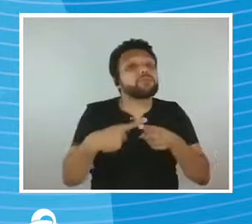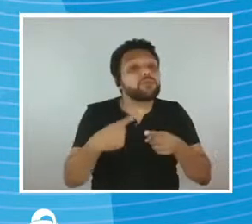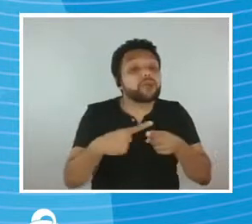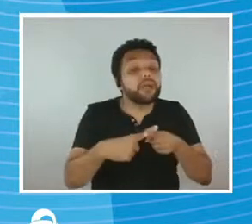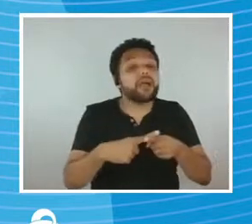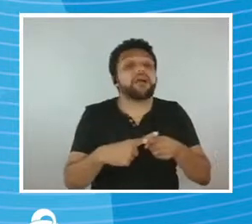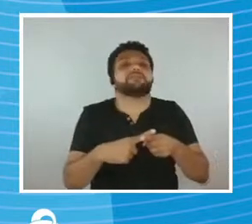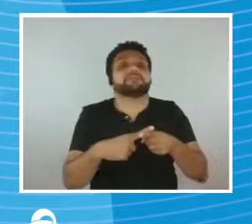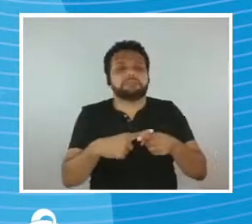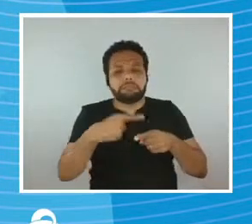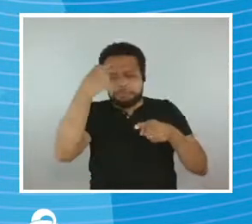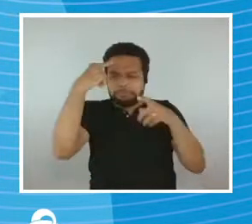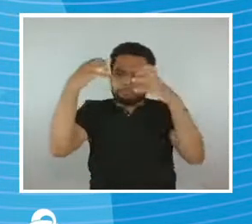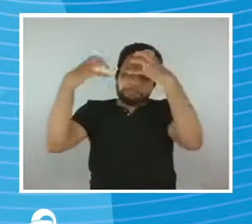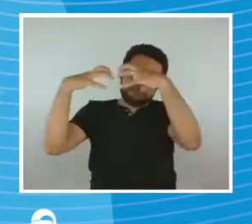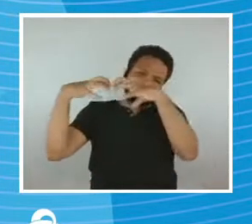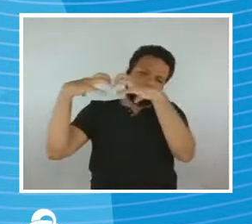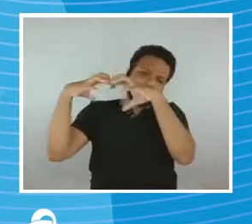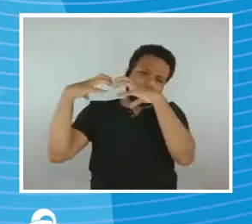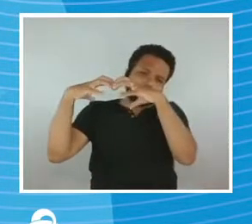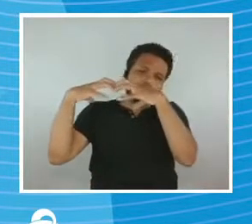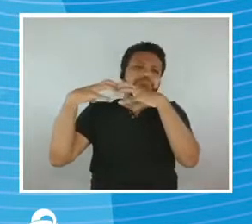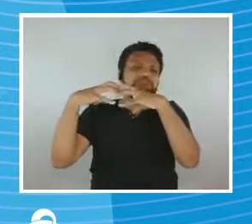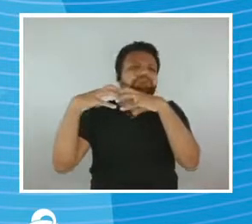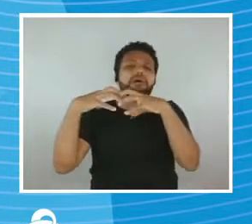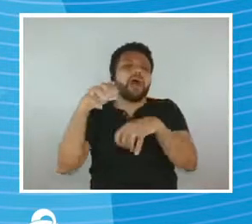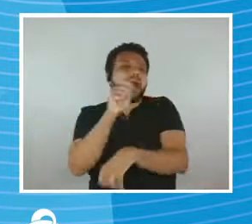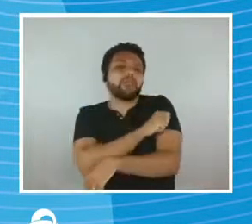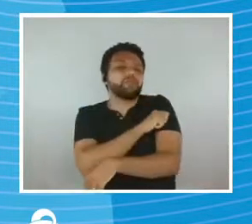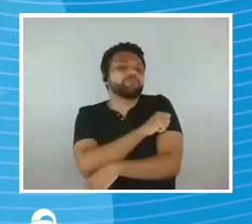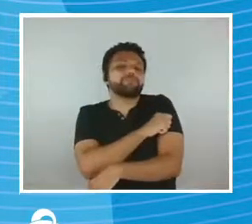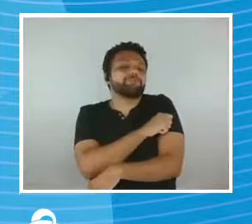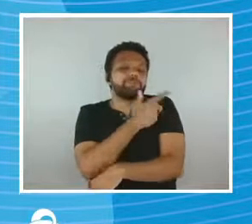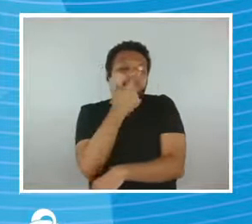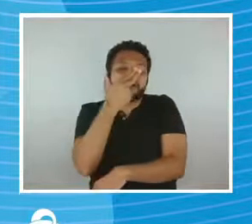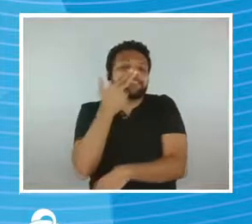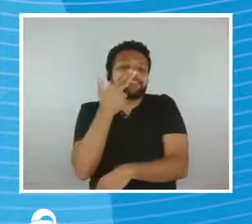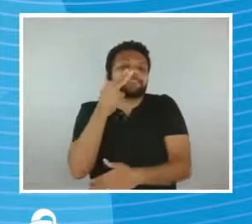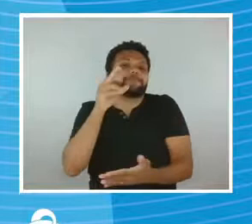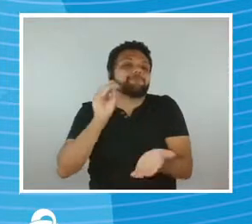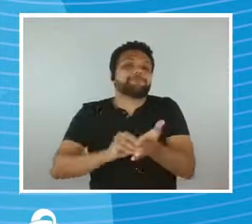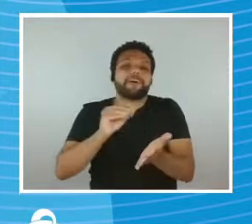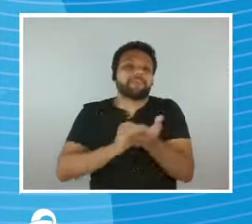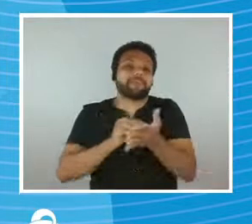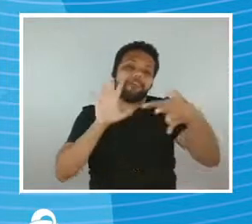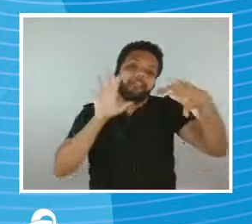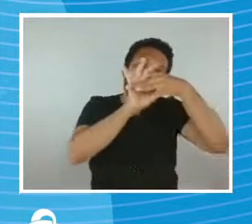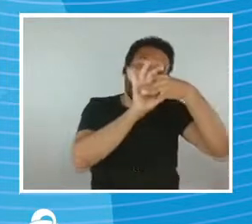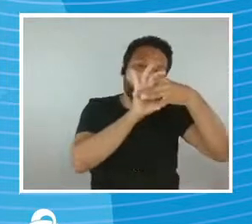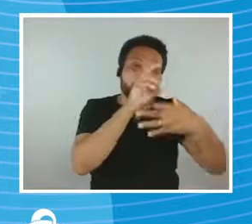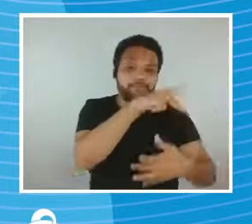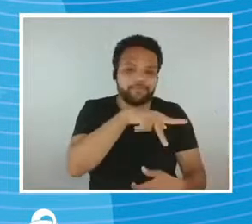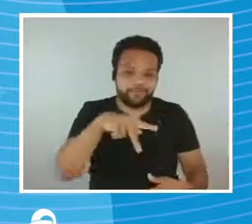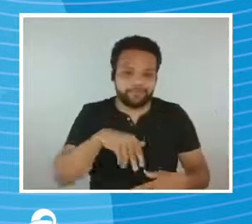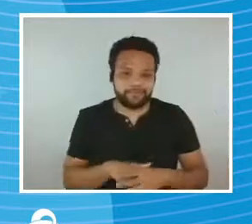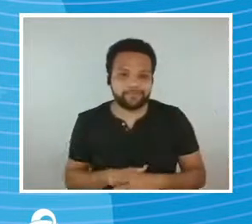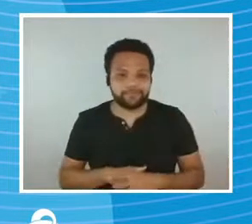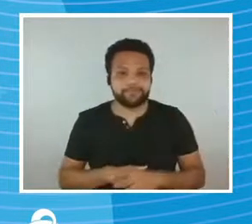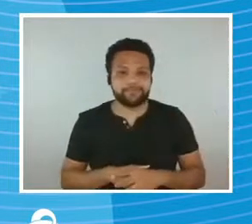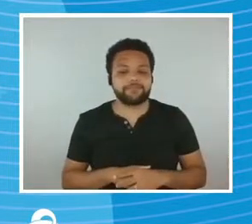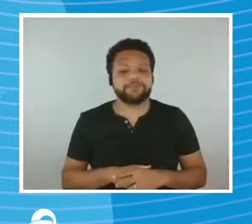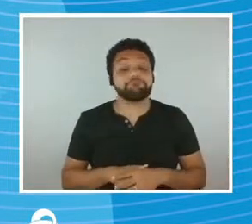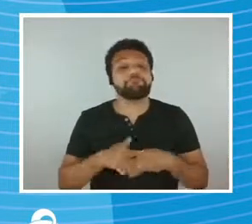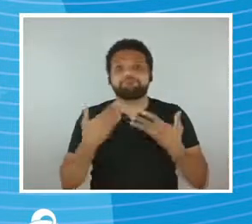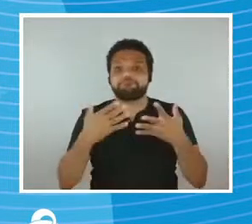ativação cerebral do aluno não é exercida. Então, para colocar